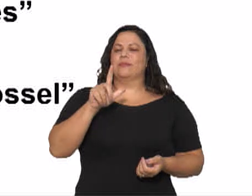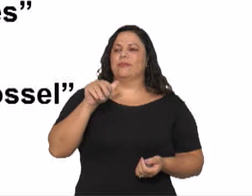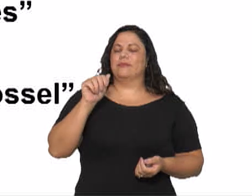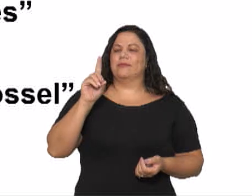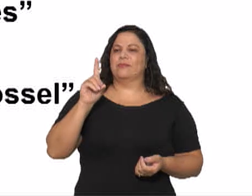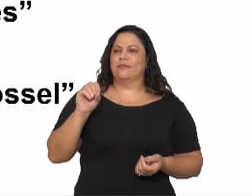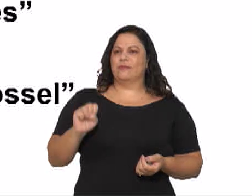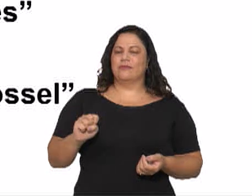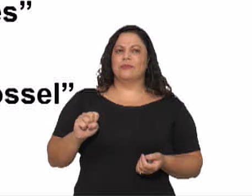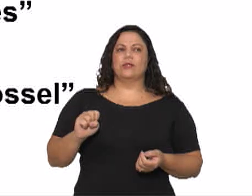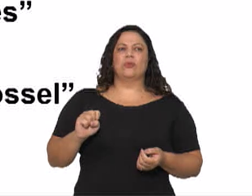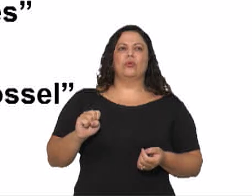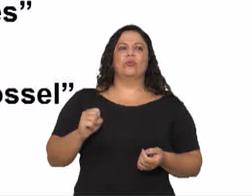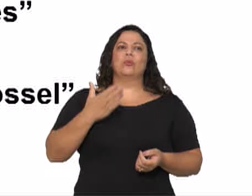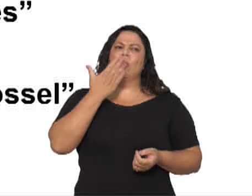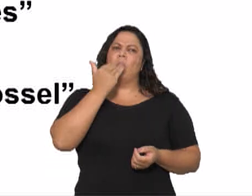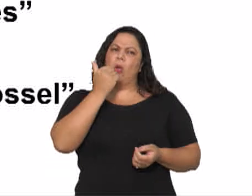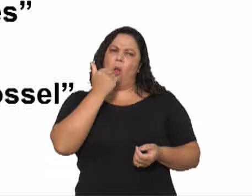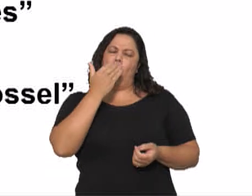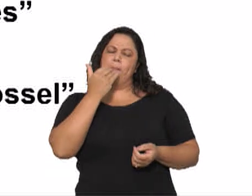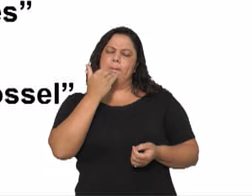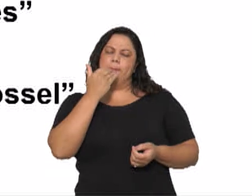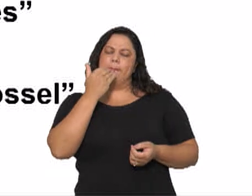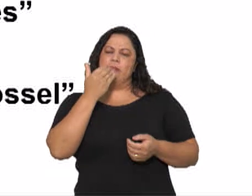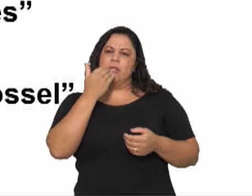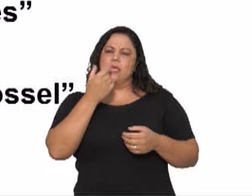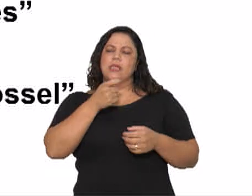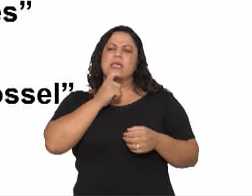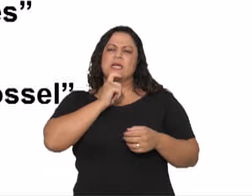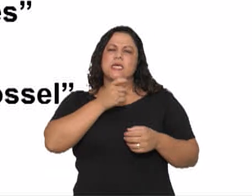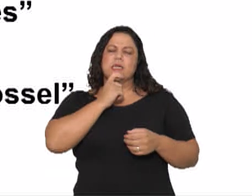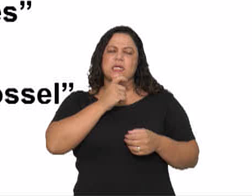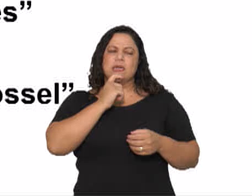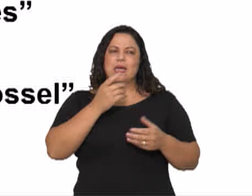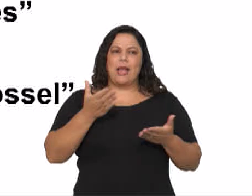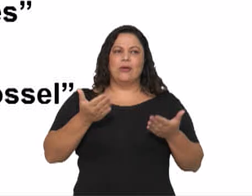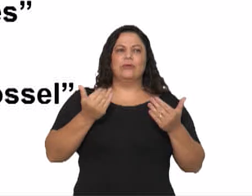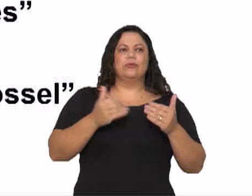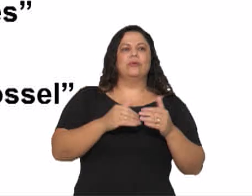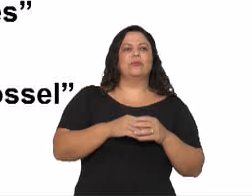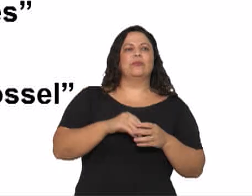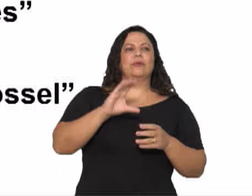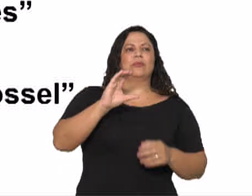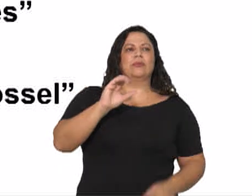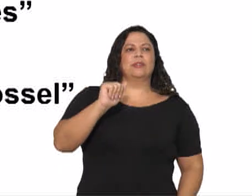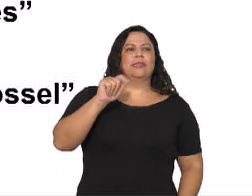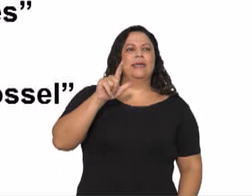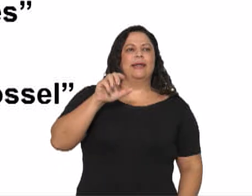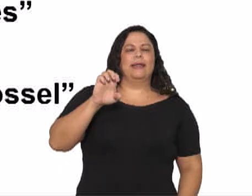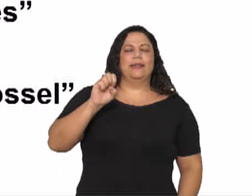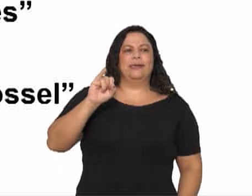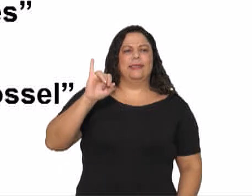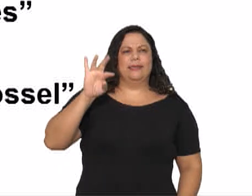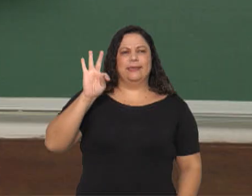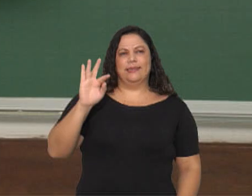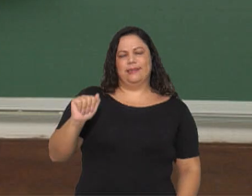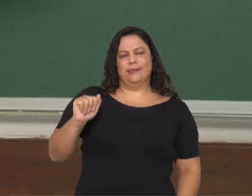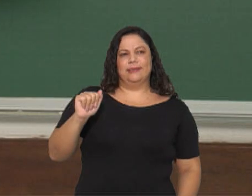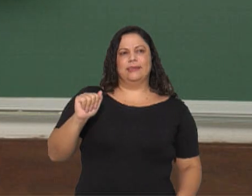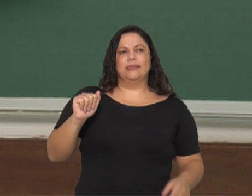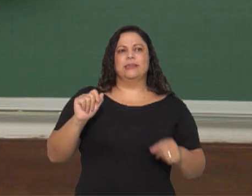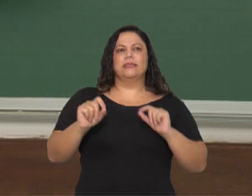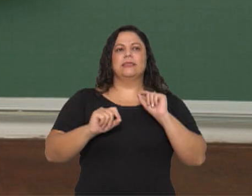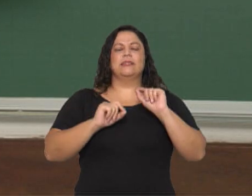alimento consumido congelado. Calecita, plataforma giratória com asientos. El